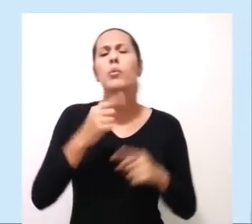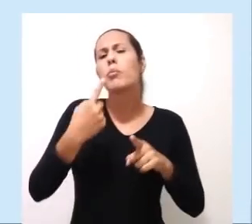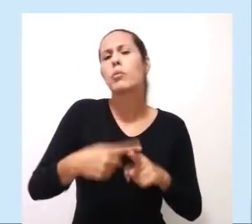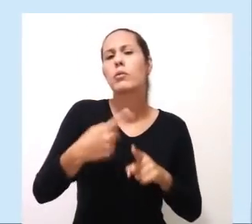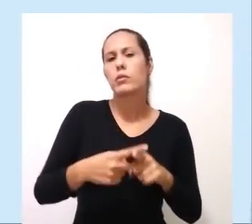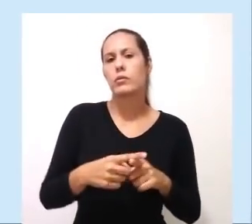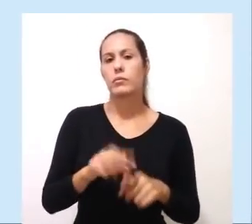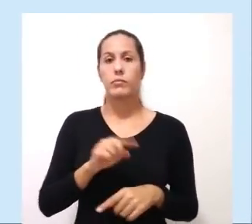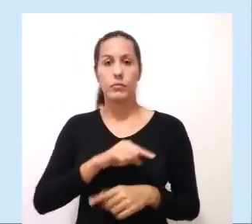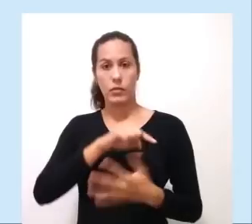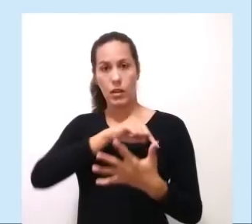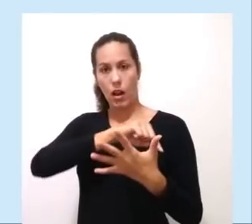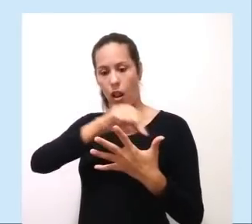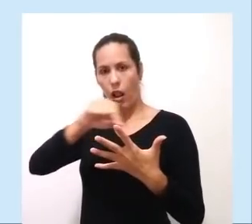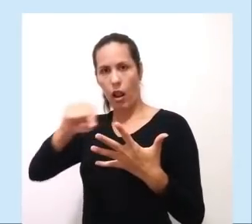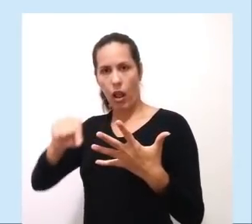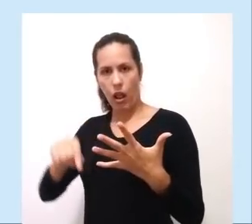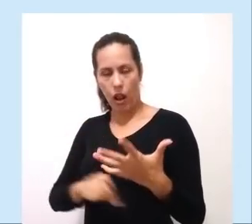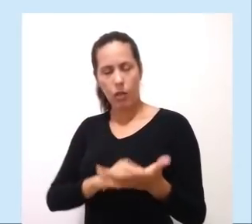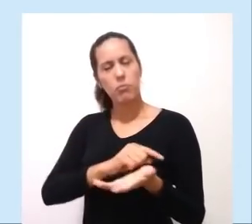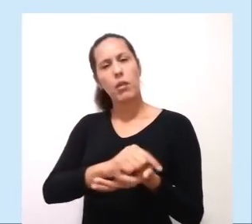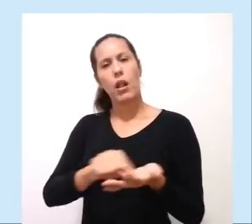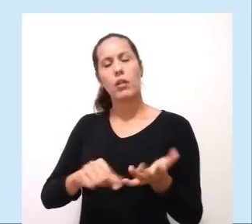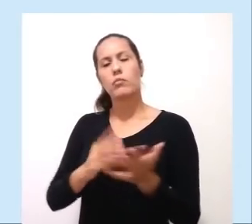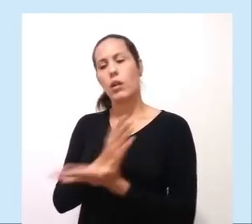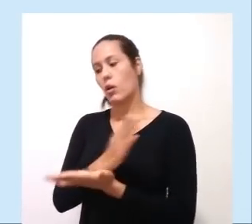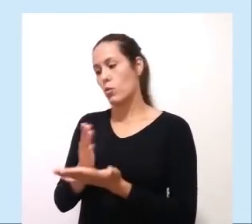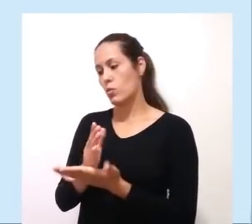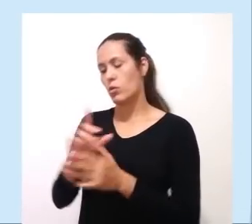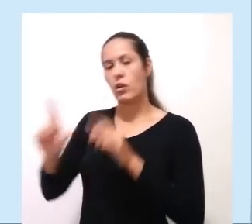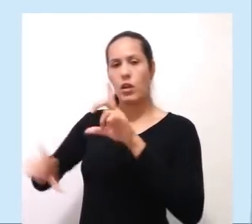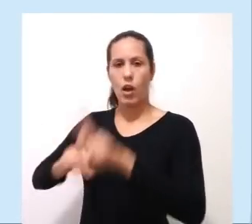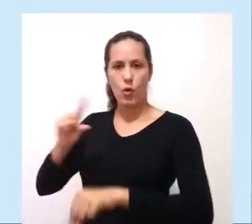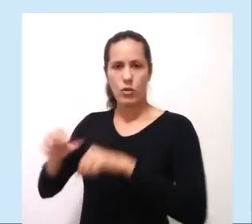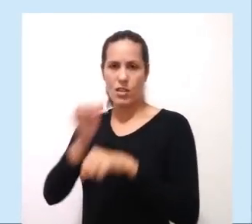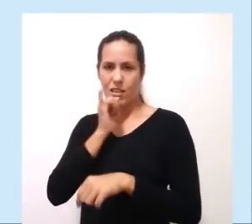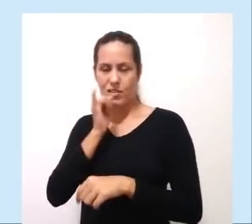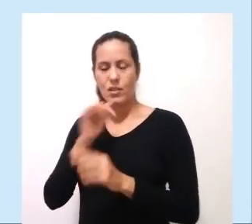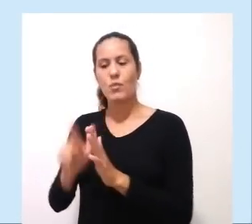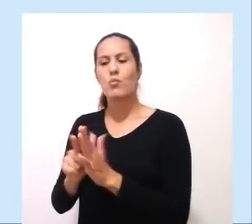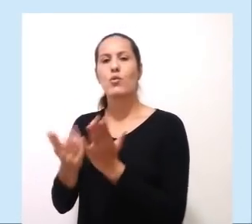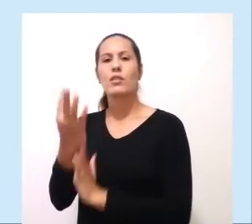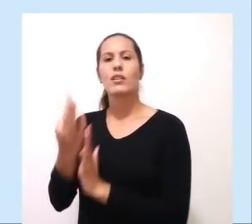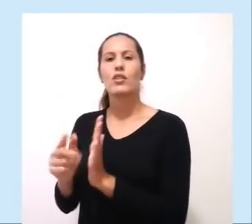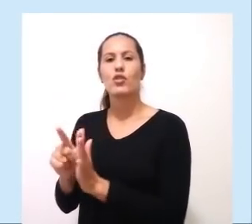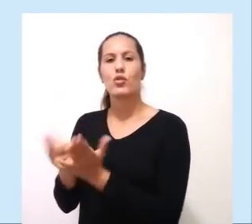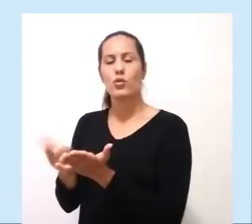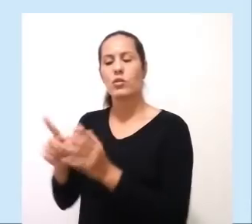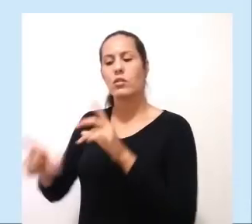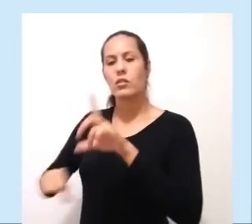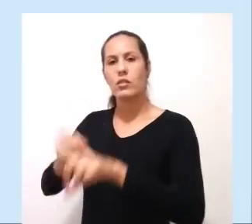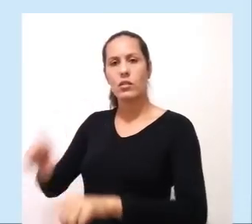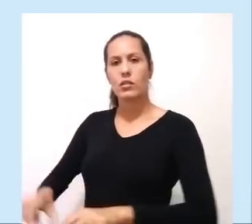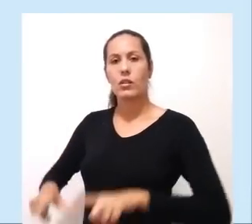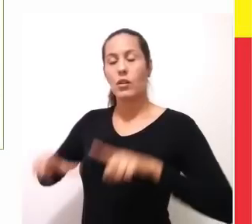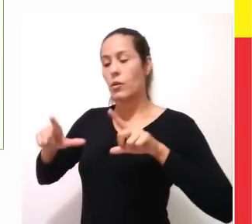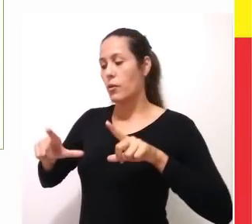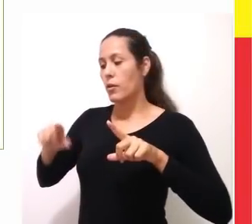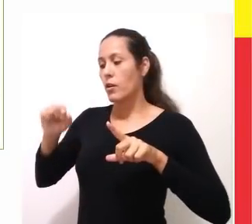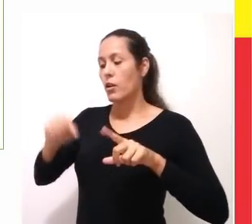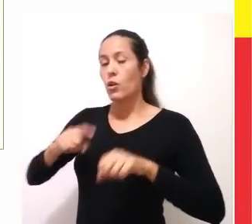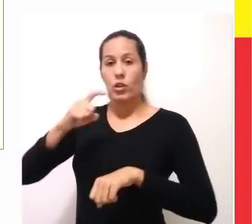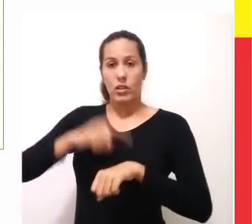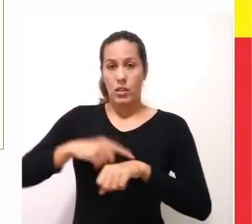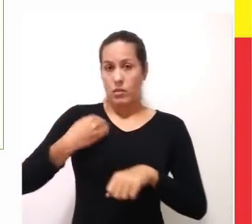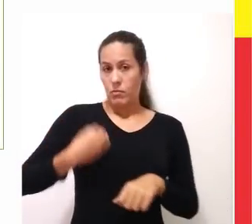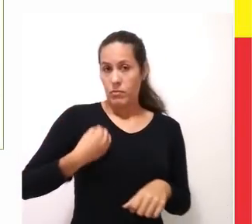alguns exemplos, certo? De textos jornalísticos, e eu peguei justamente a questão do tempo presente. Então